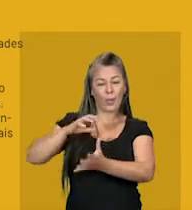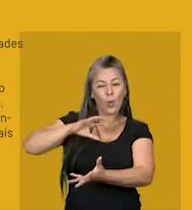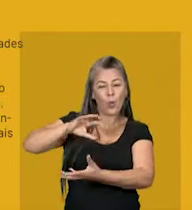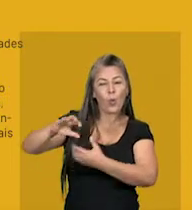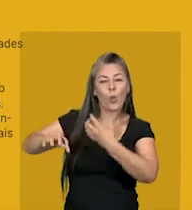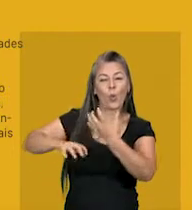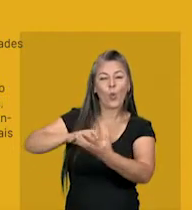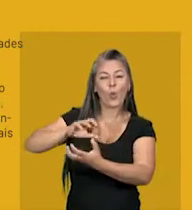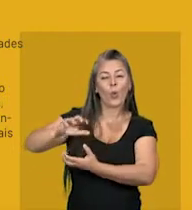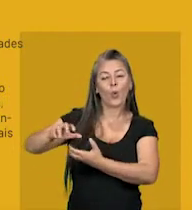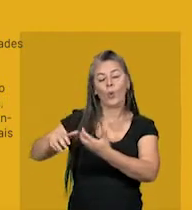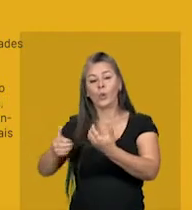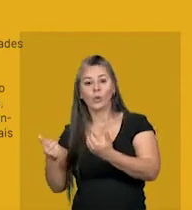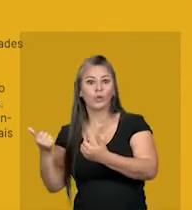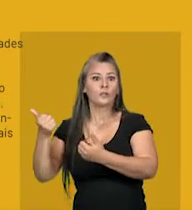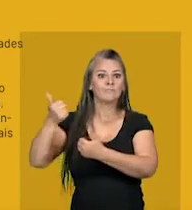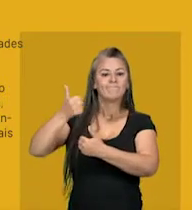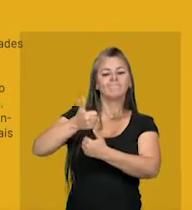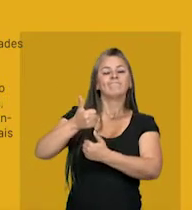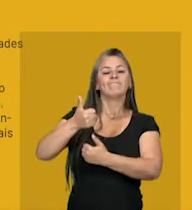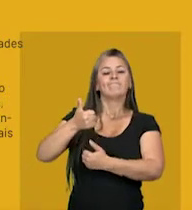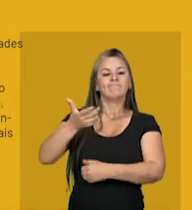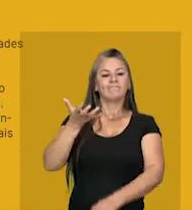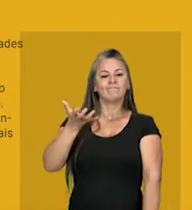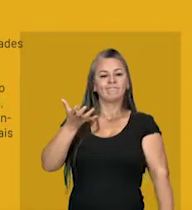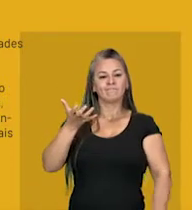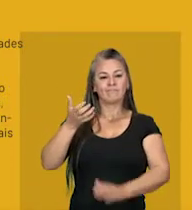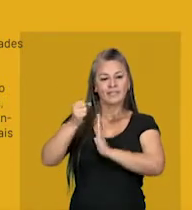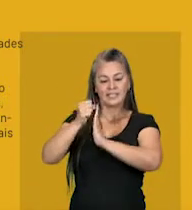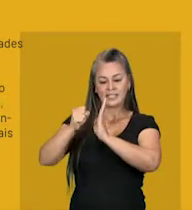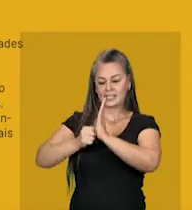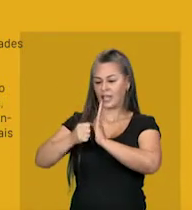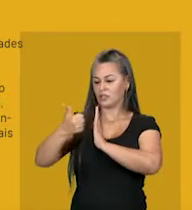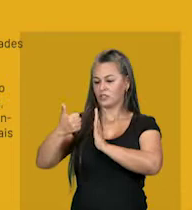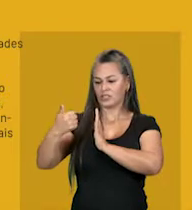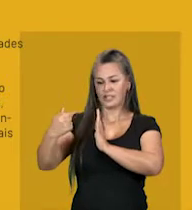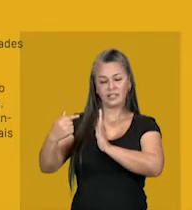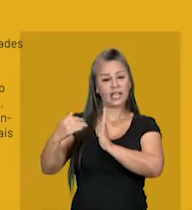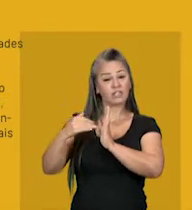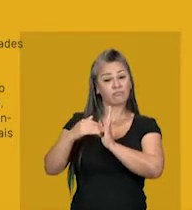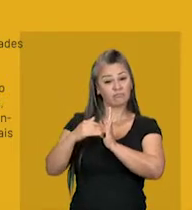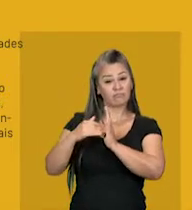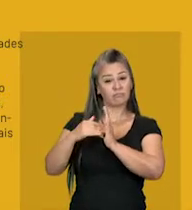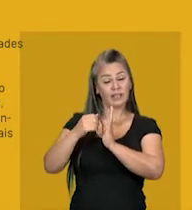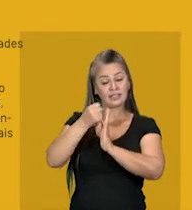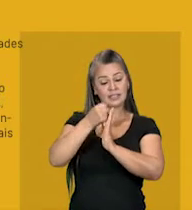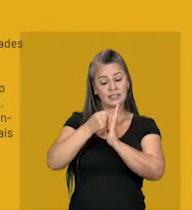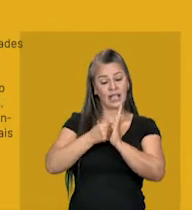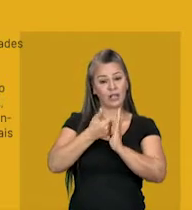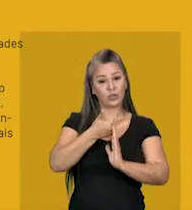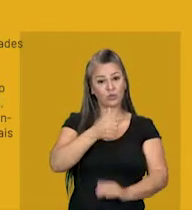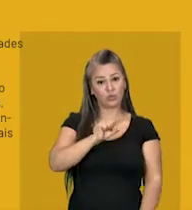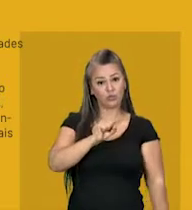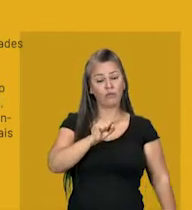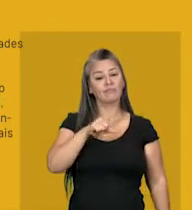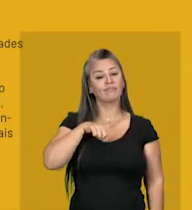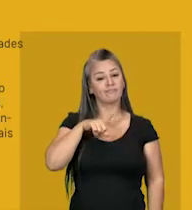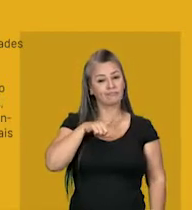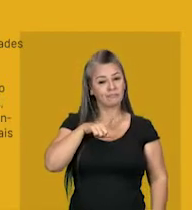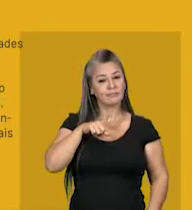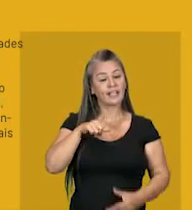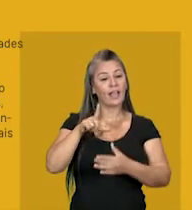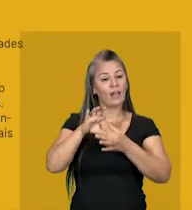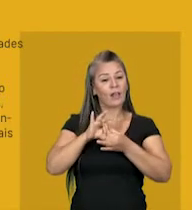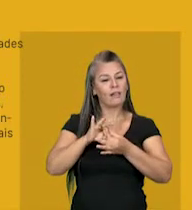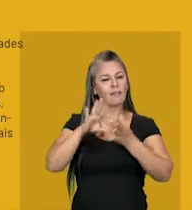sobre a sociedade, né? Então, nos séculos 17 e 18, com as revoluções burguesas, surge o liberalismo político e